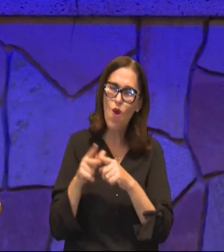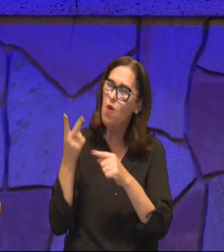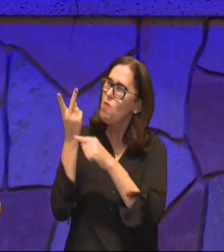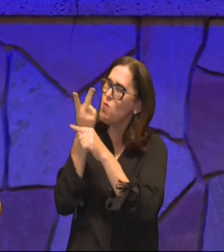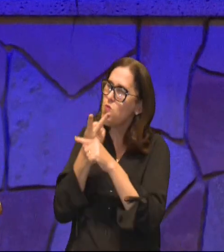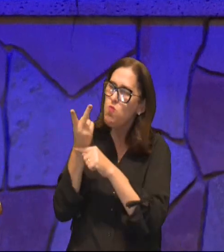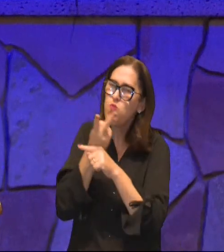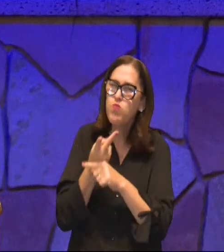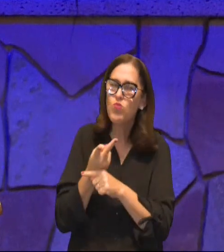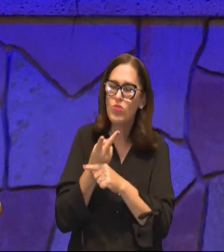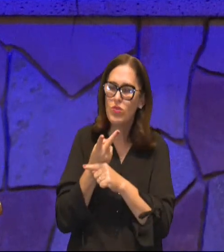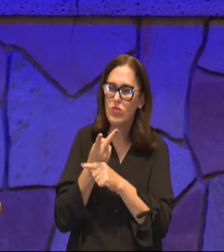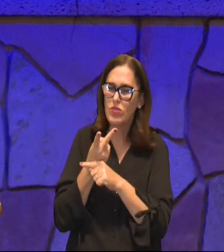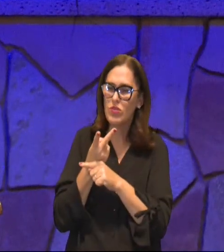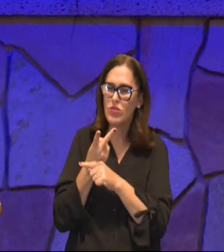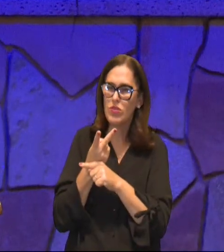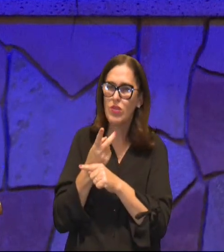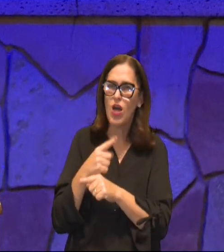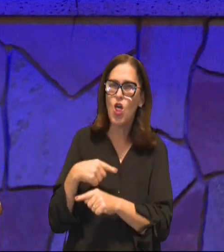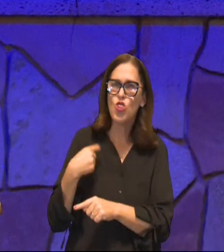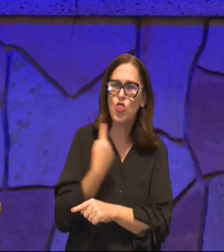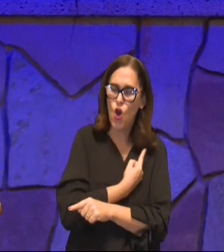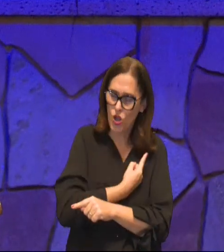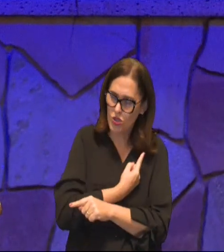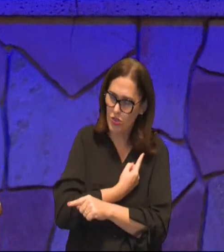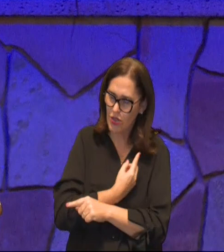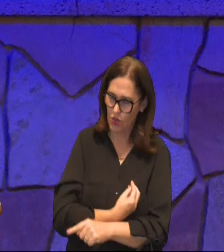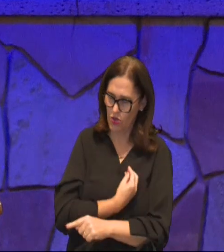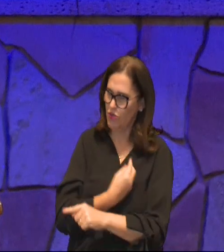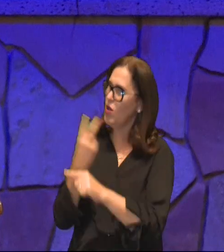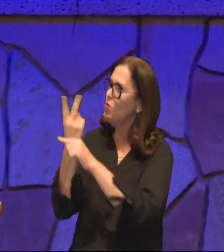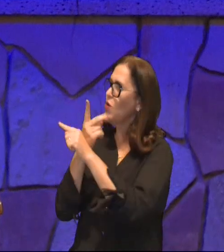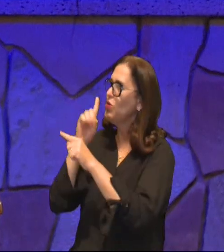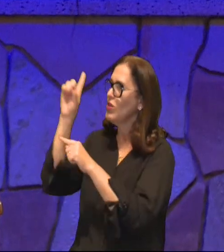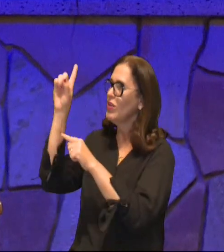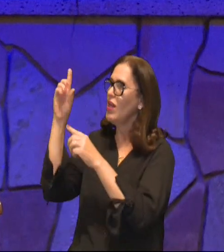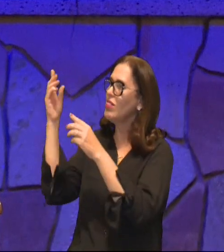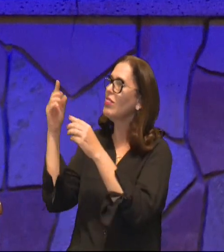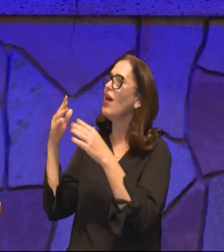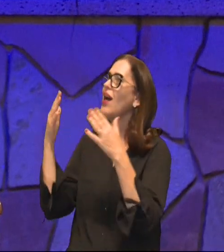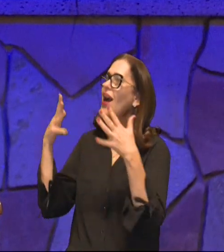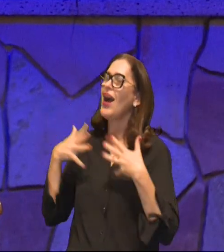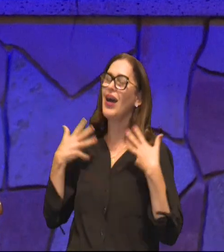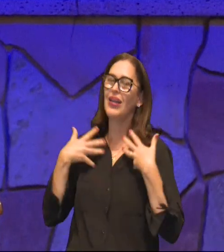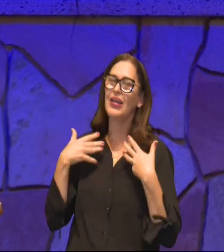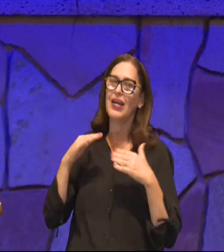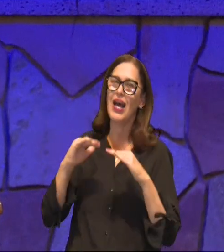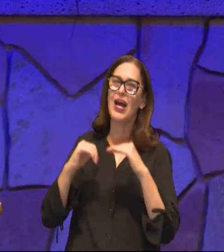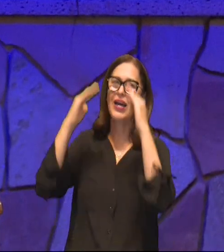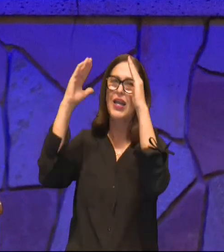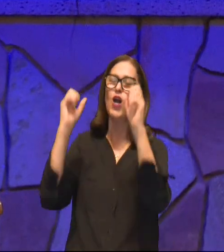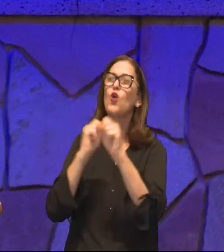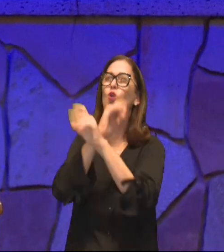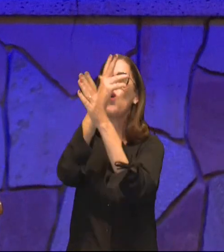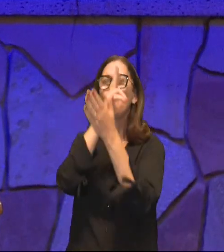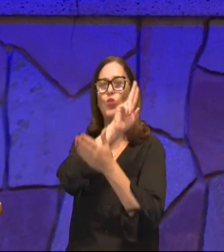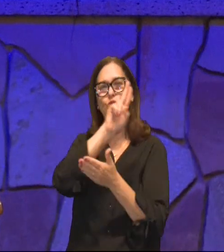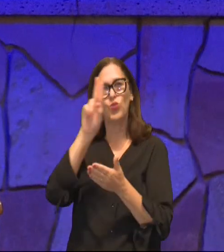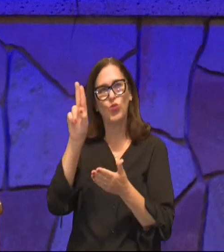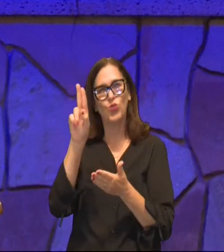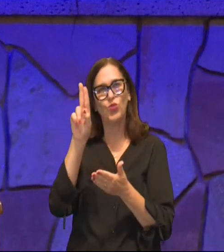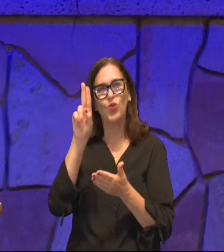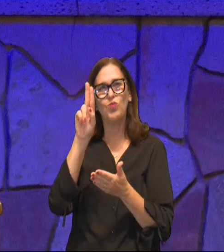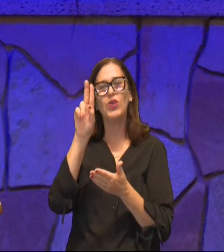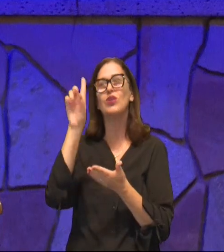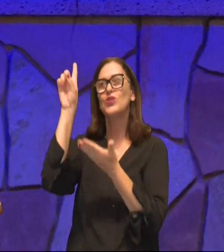que envolveremos esta nossa caminhada, para a alegria dEle, mas acima de tudo para a glória do nome